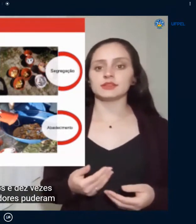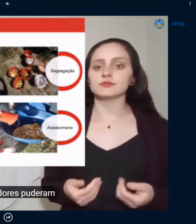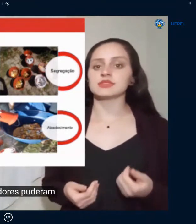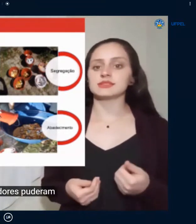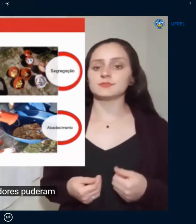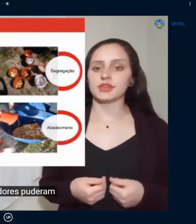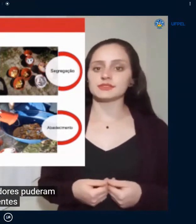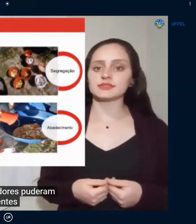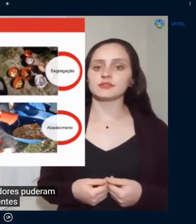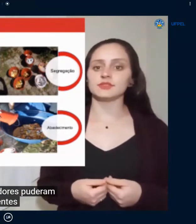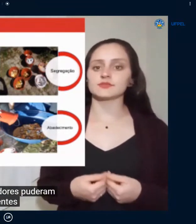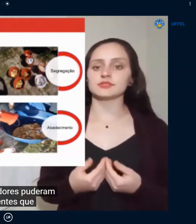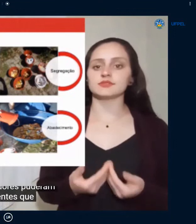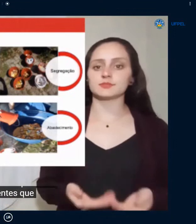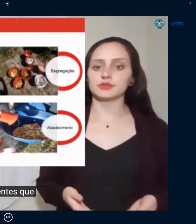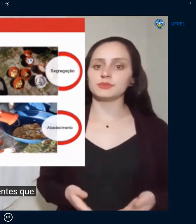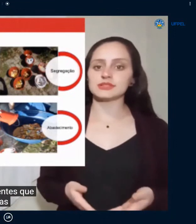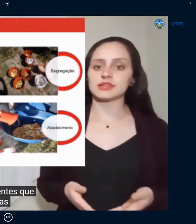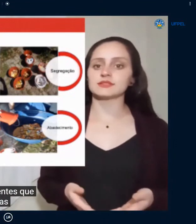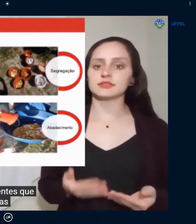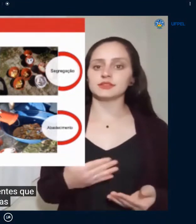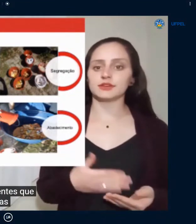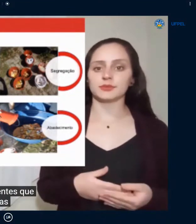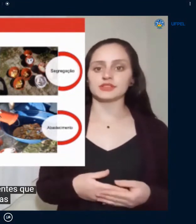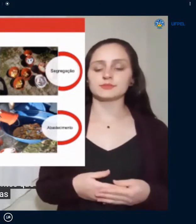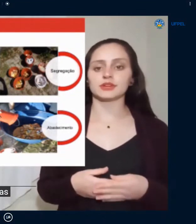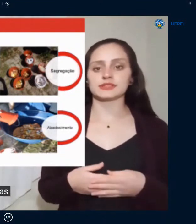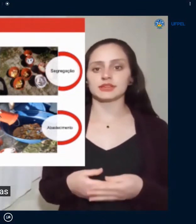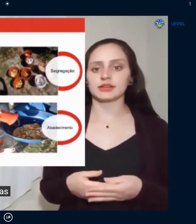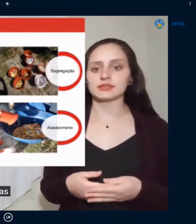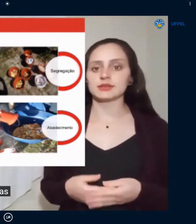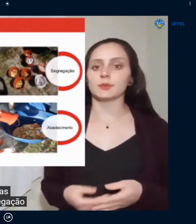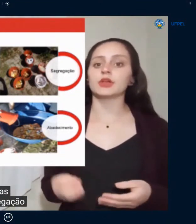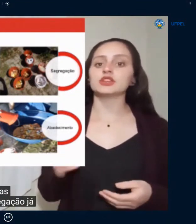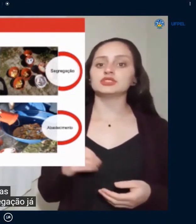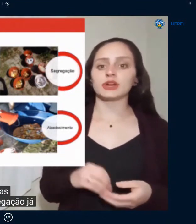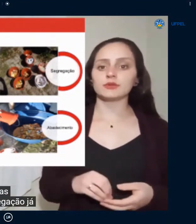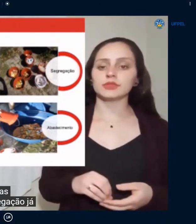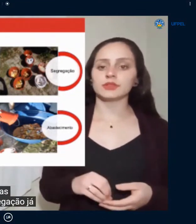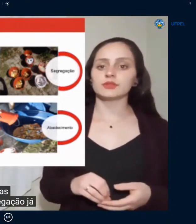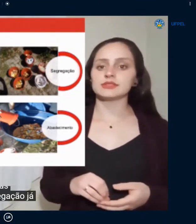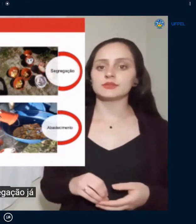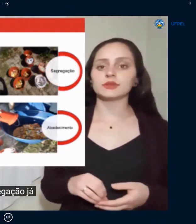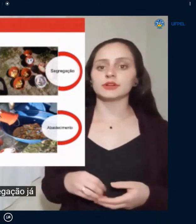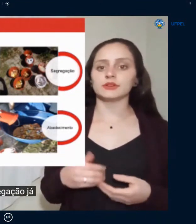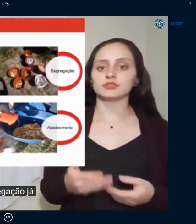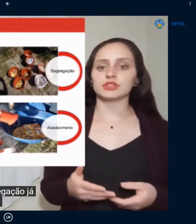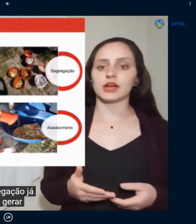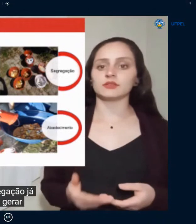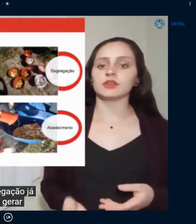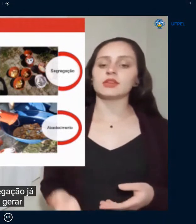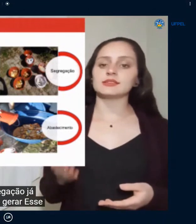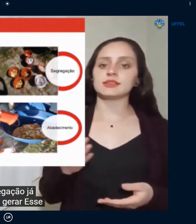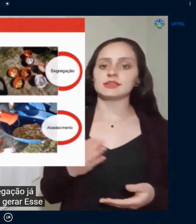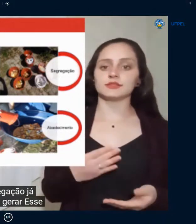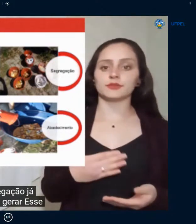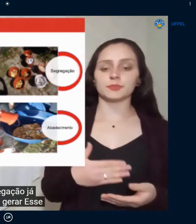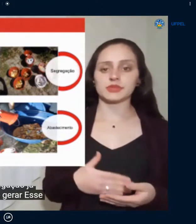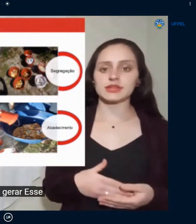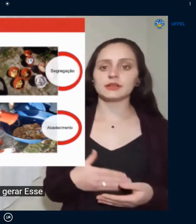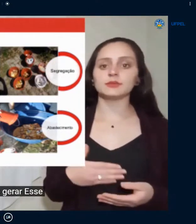trazer, então, os recipientes que haviam sido disponibilizados anteriormente para a segregação, já contendo o resíduo orgânico gerado.